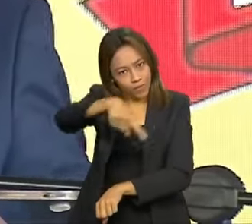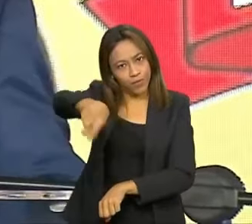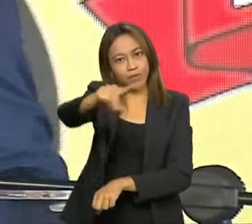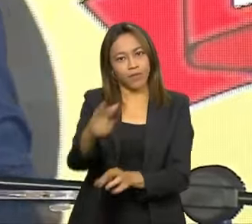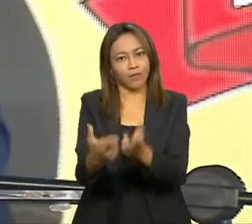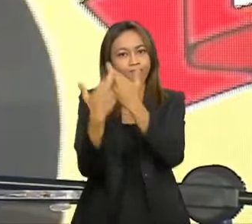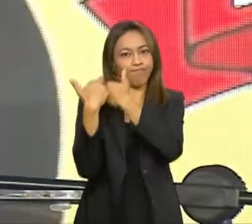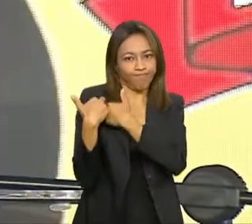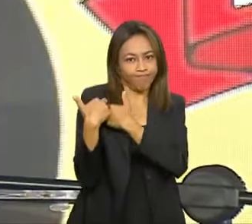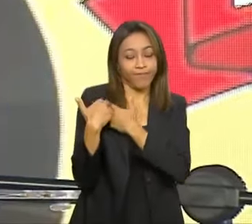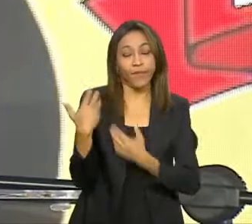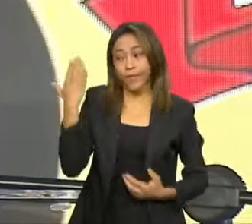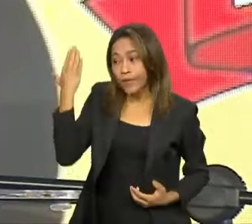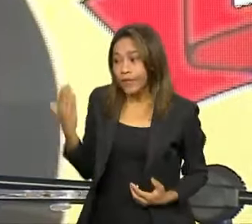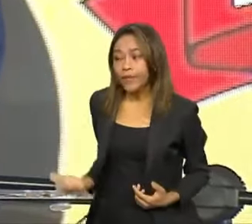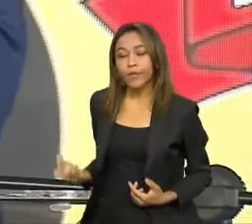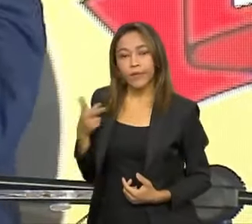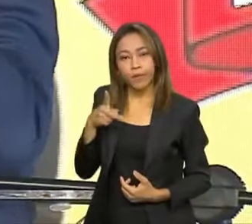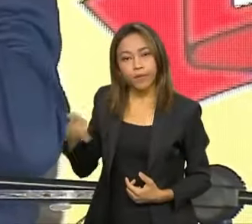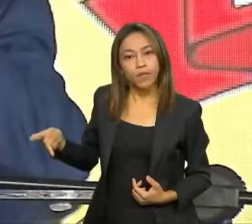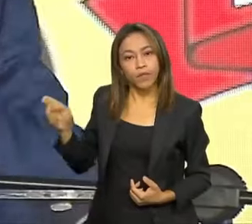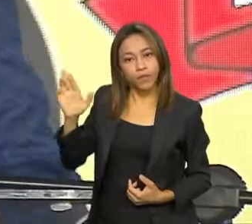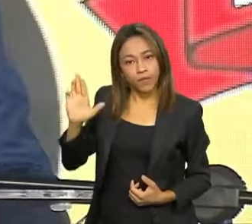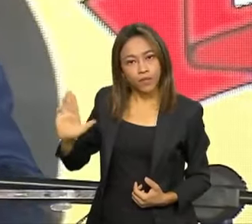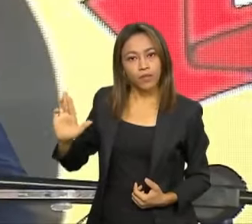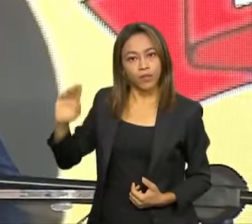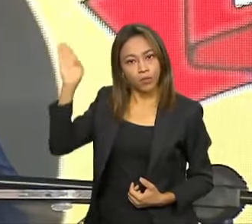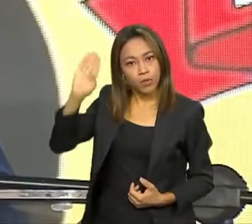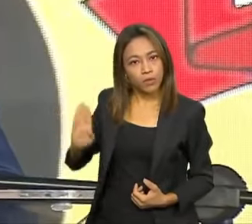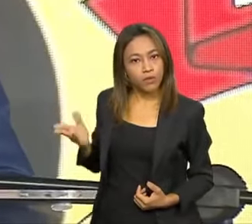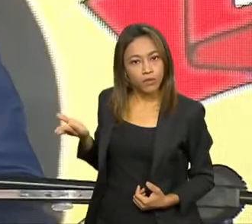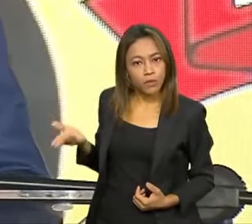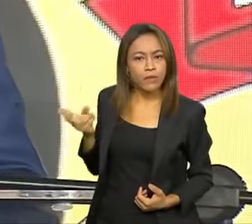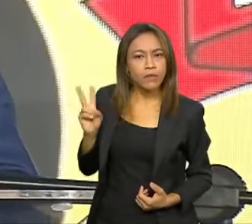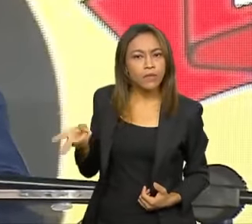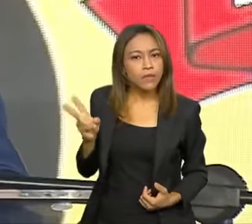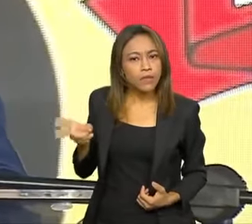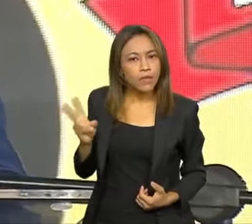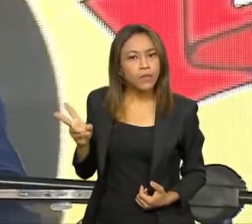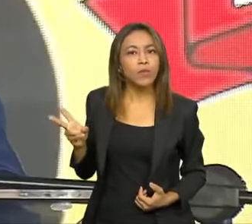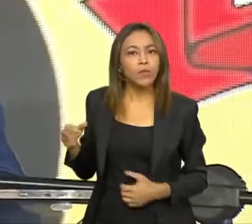da República sempre dirige a mim, ao Andrei,